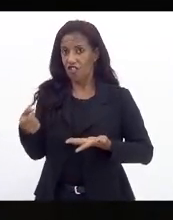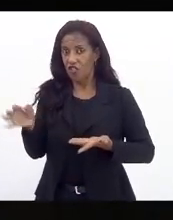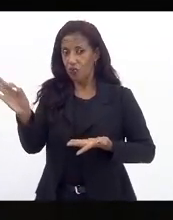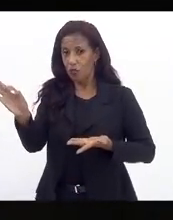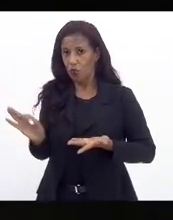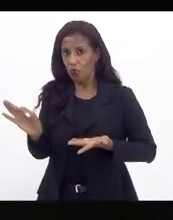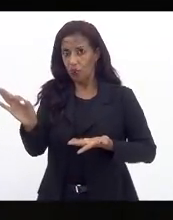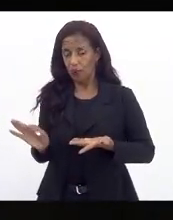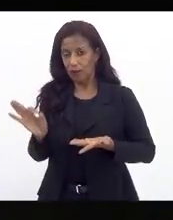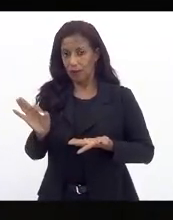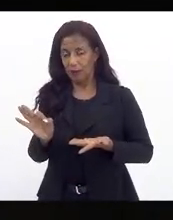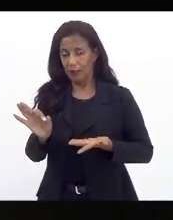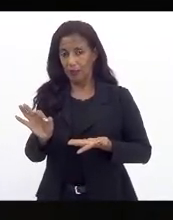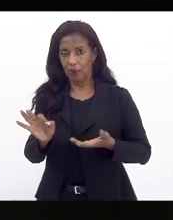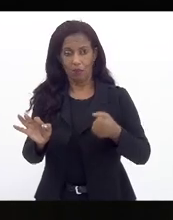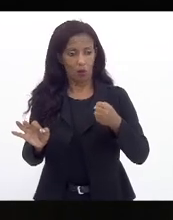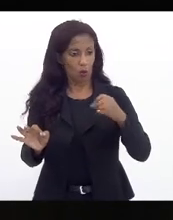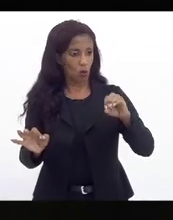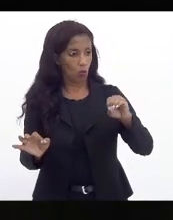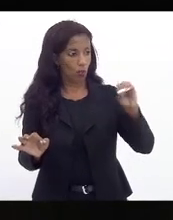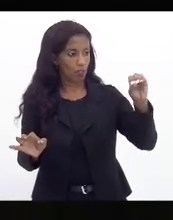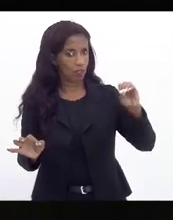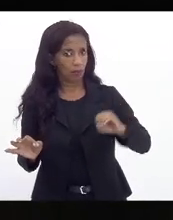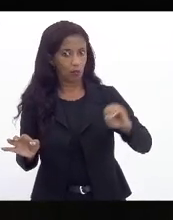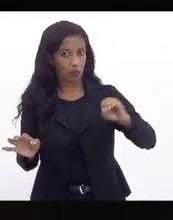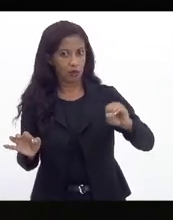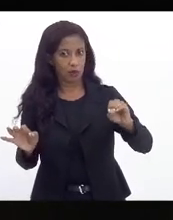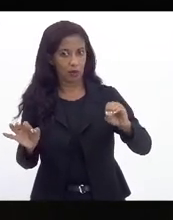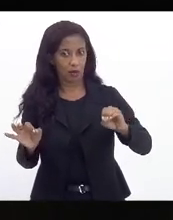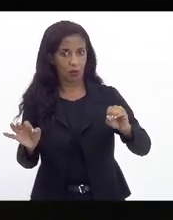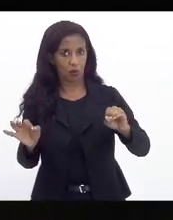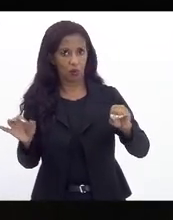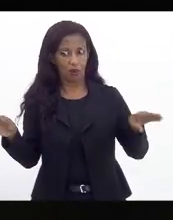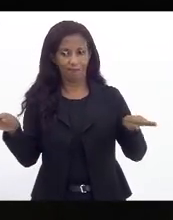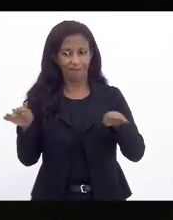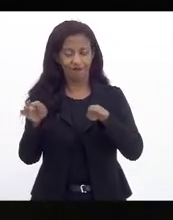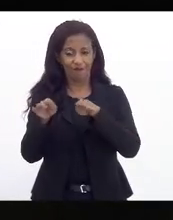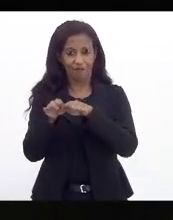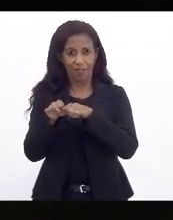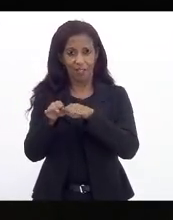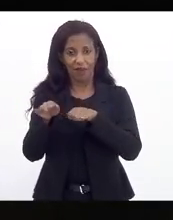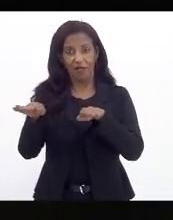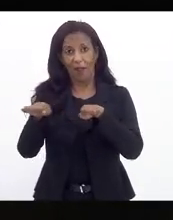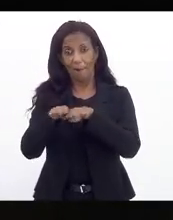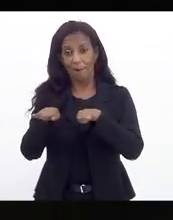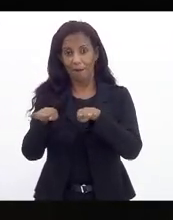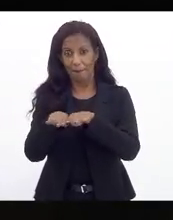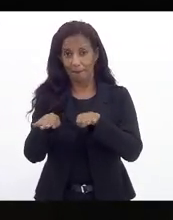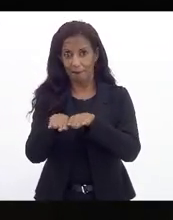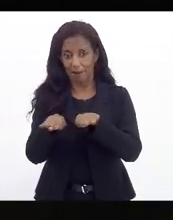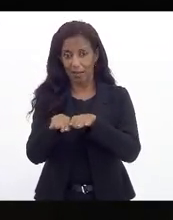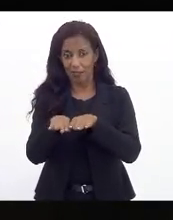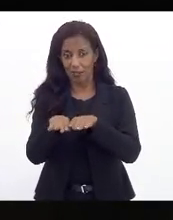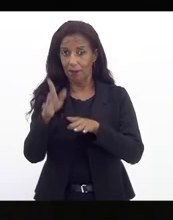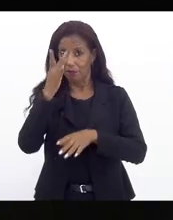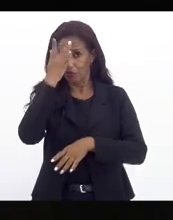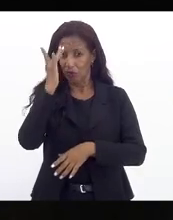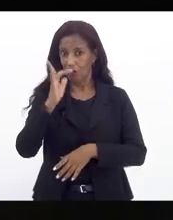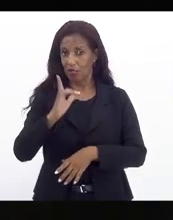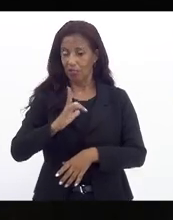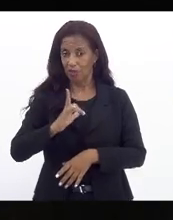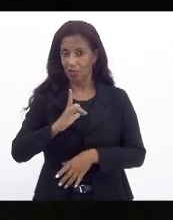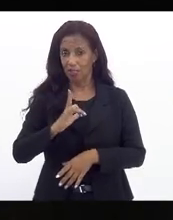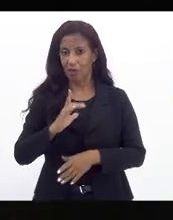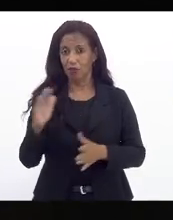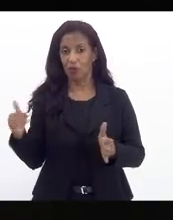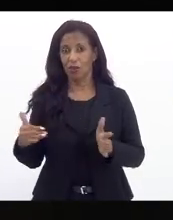Pego 80% dos maiores e acho a média Isso para quem tem média Para quem